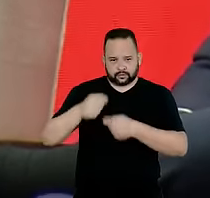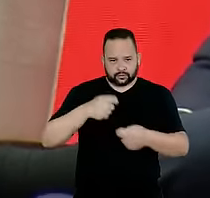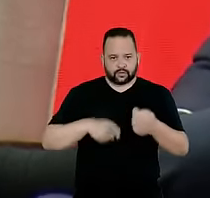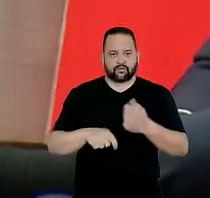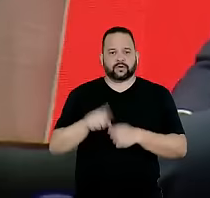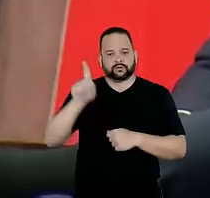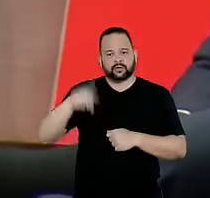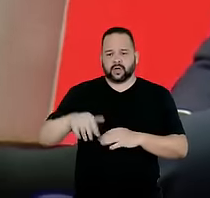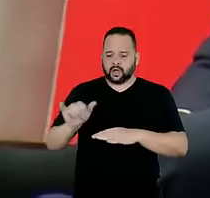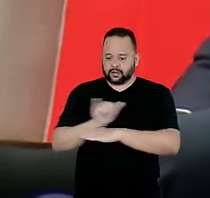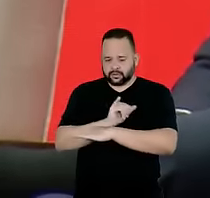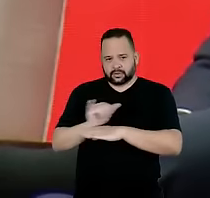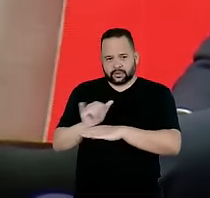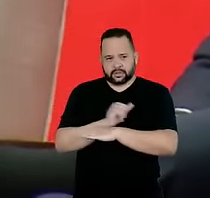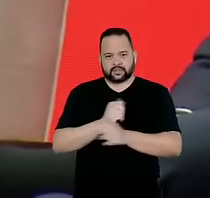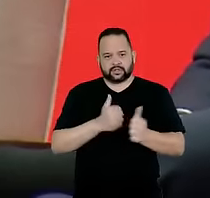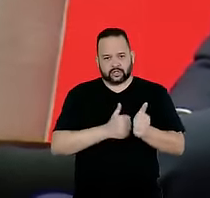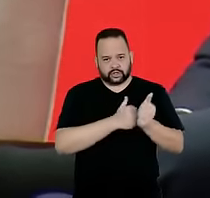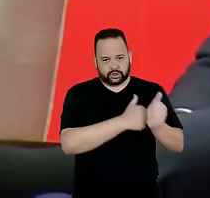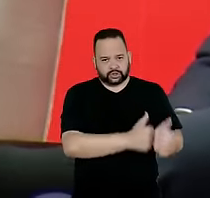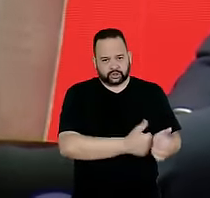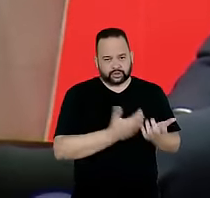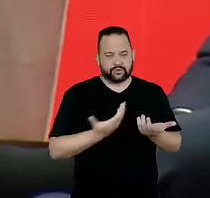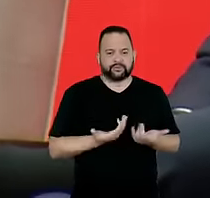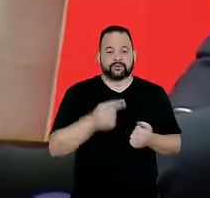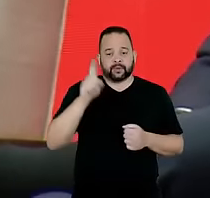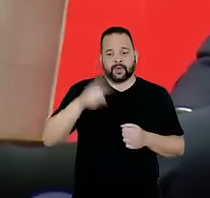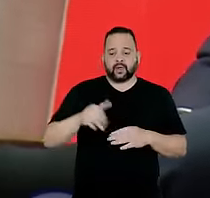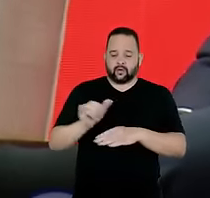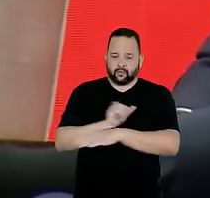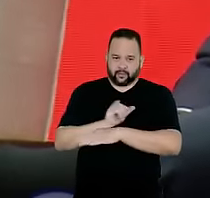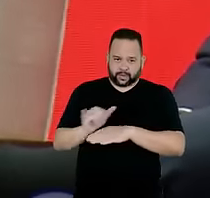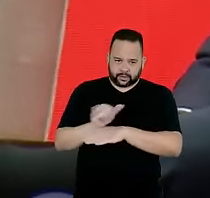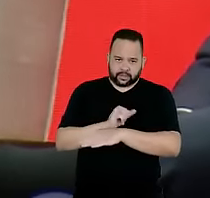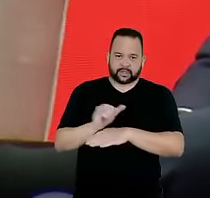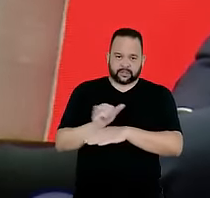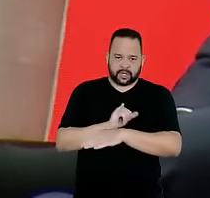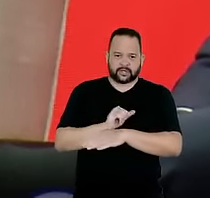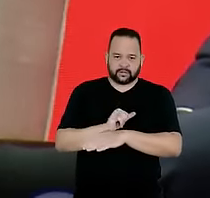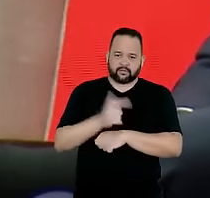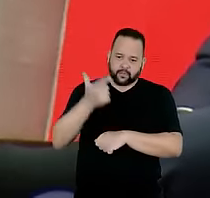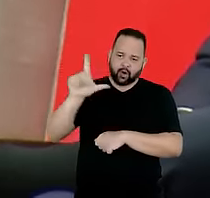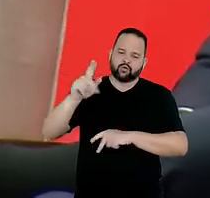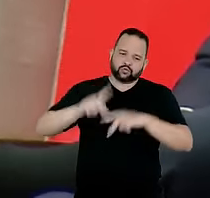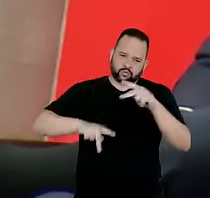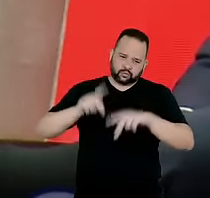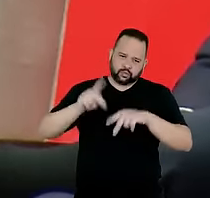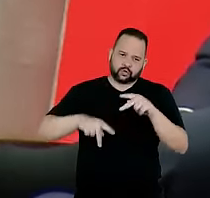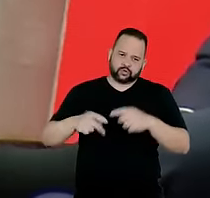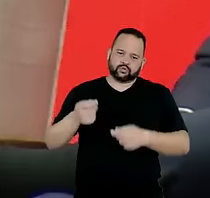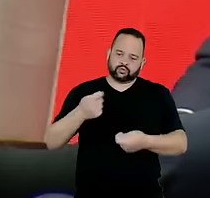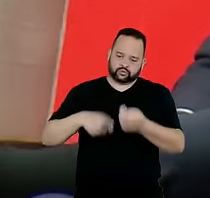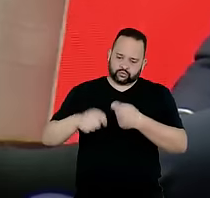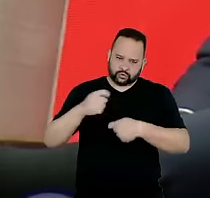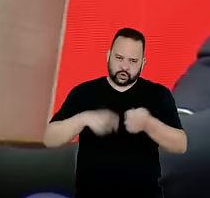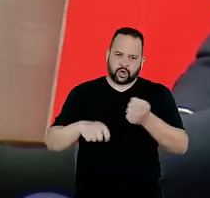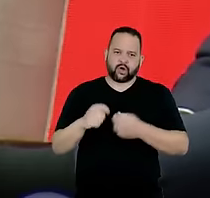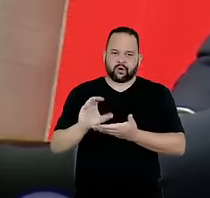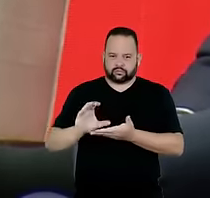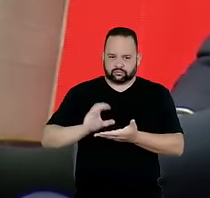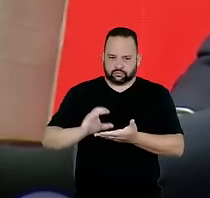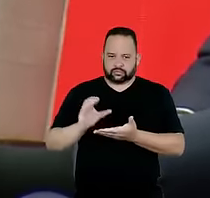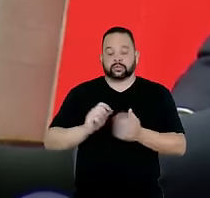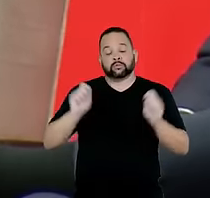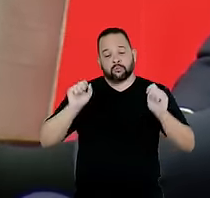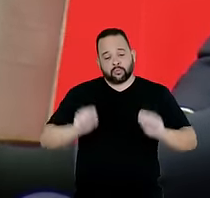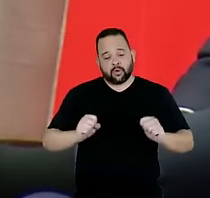seguiu acho que é uma estratégia que já deu certo para muitos produtos financeiros e que vai dar certo também pro mercado de carbono